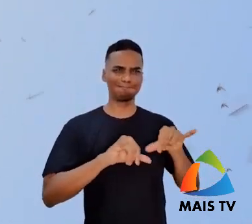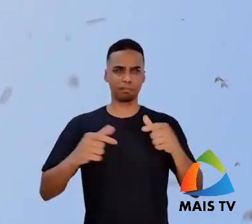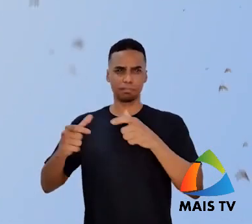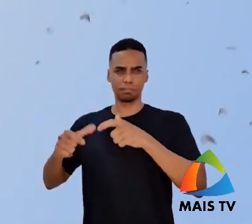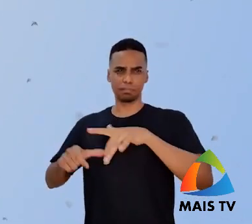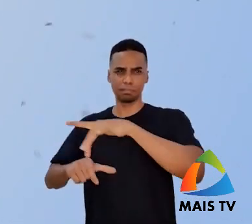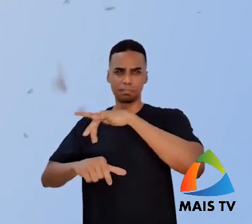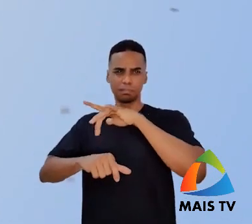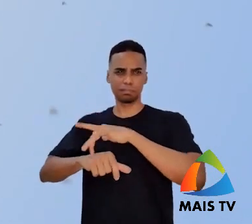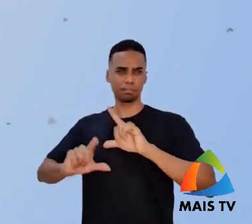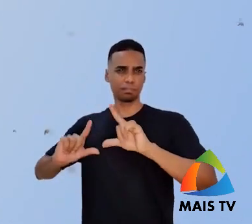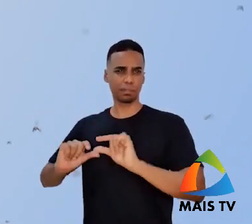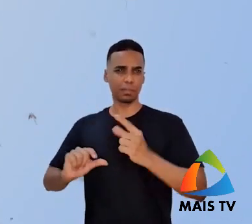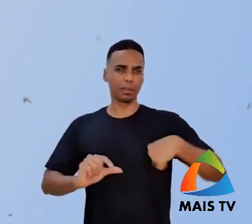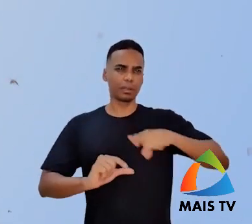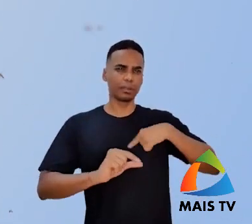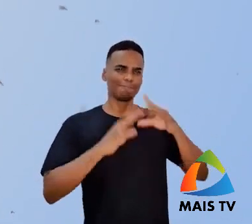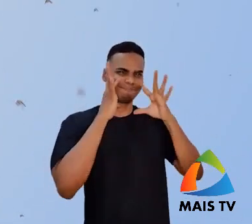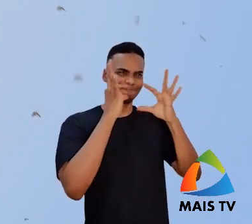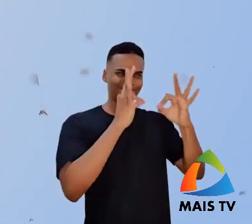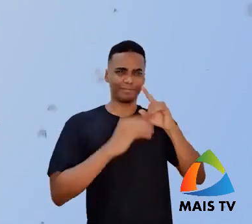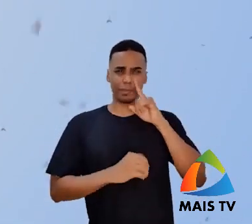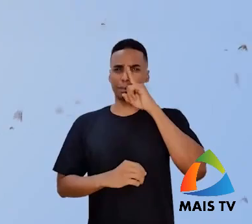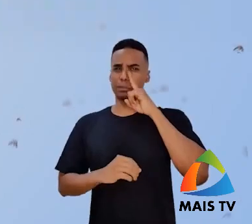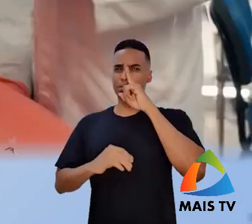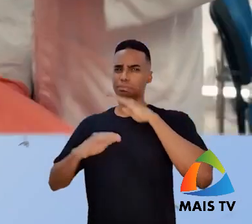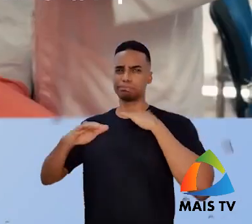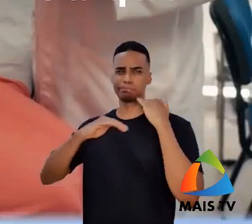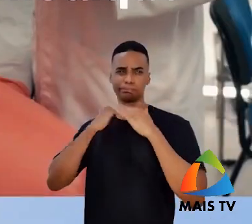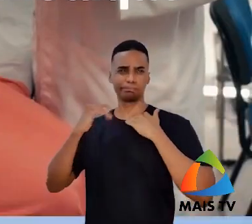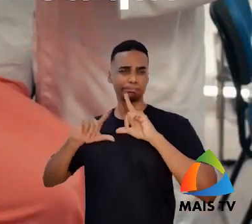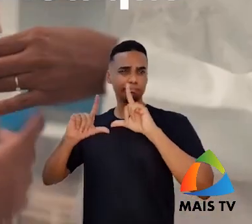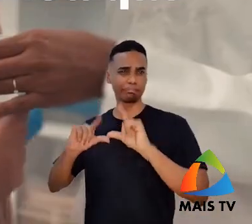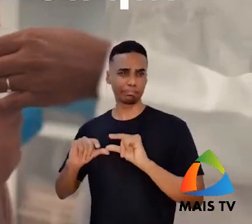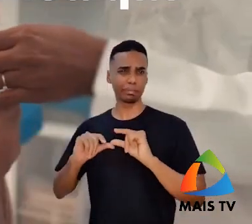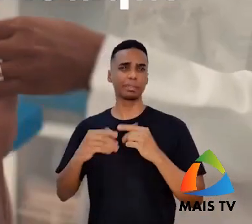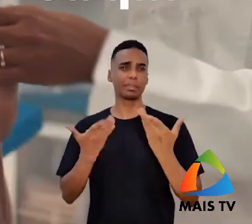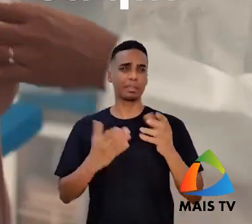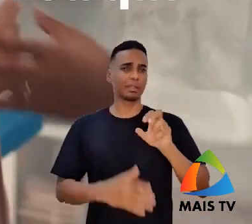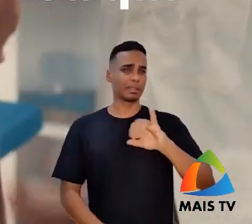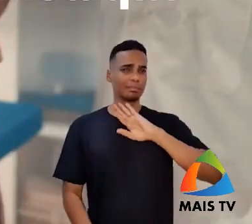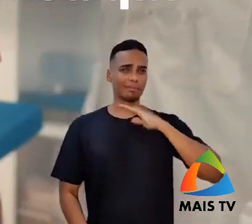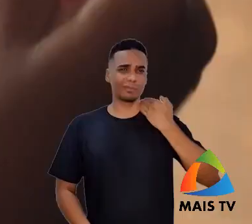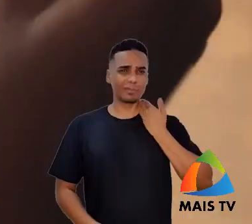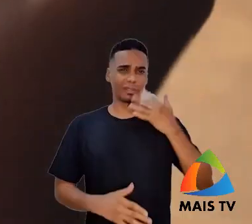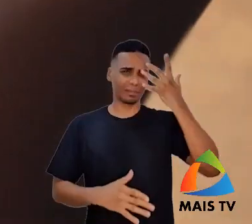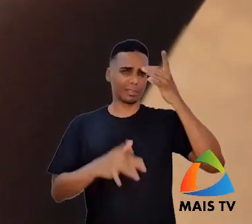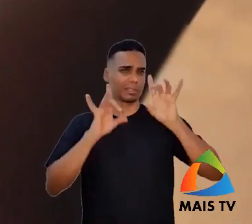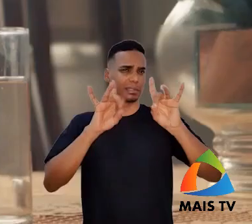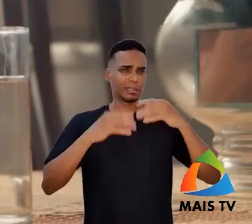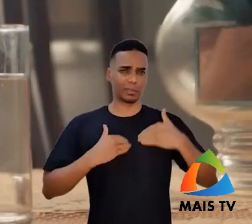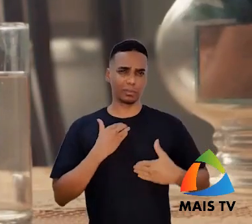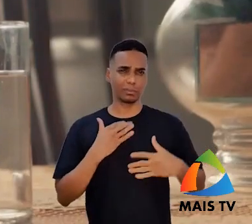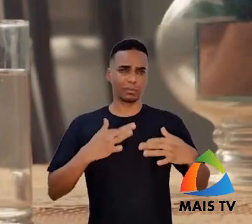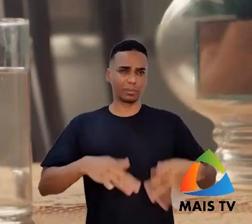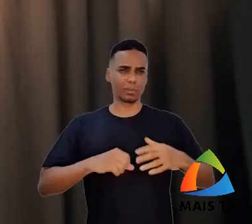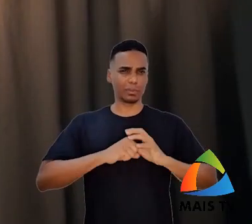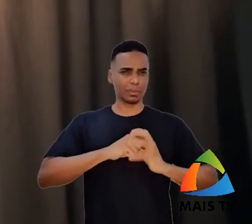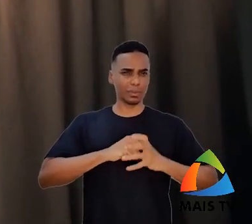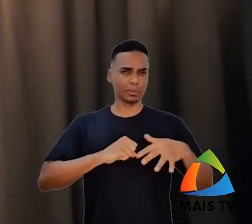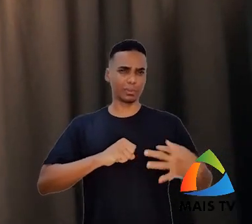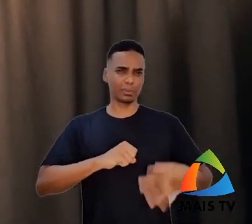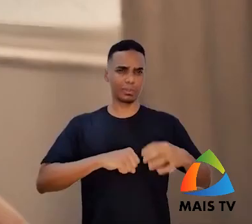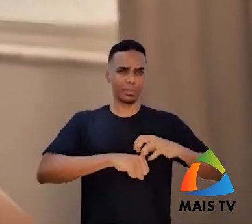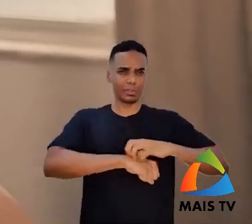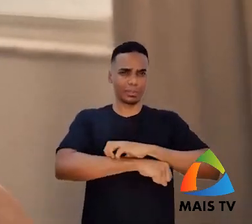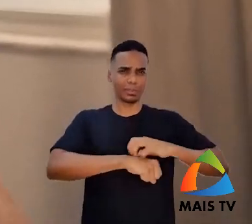aumentamos a informação, diminuímos os focos. Quando aumentamos a atenção, diminuímos o risco de mortes. Em caso de febre, dor de cabeça, dores no corpo e